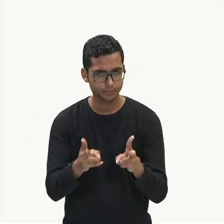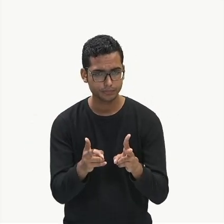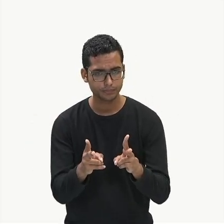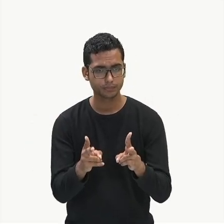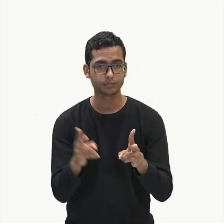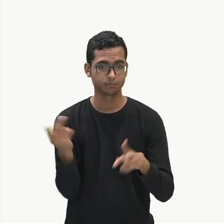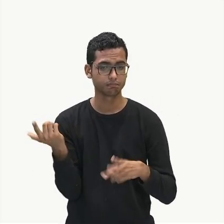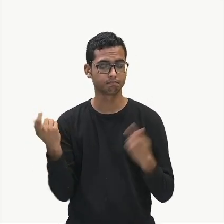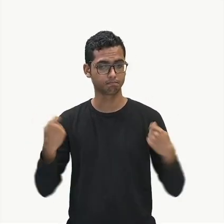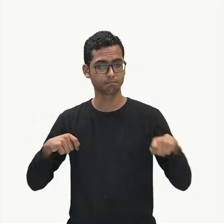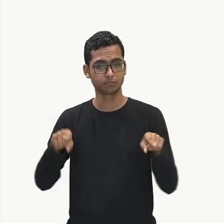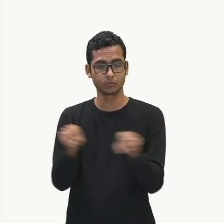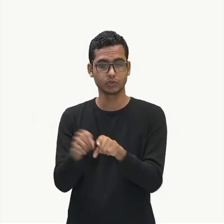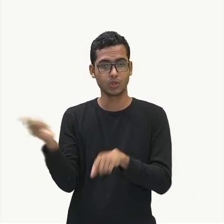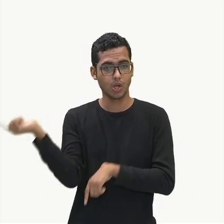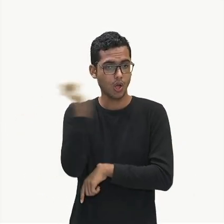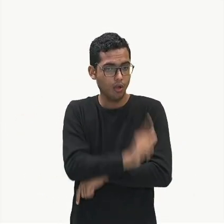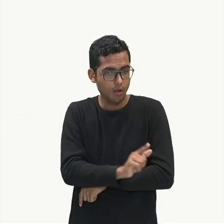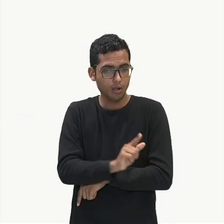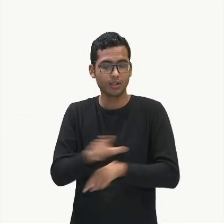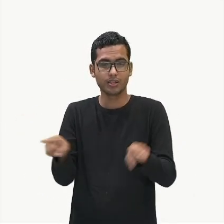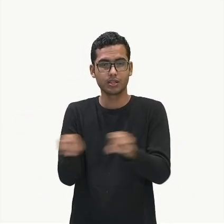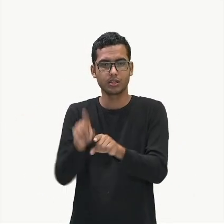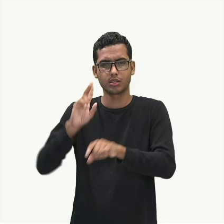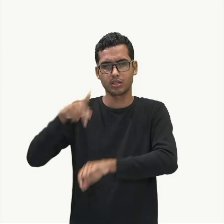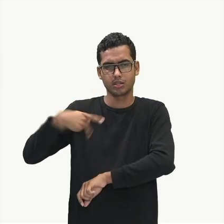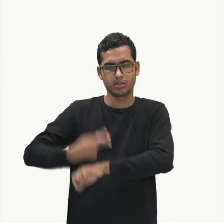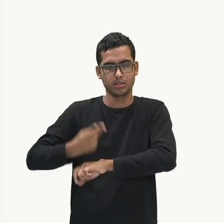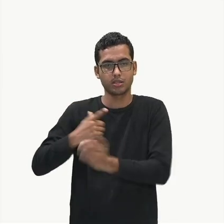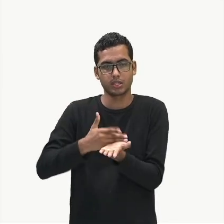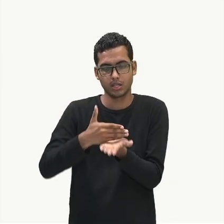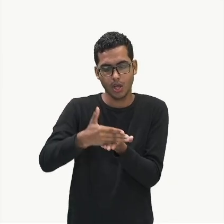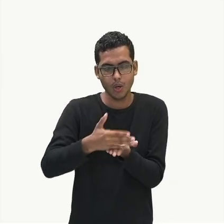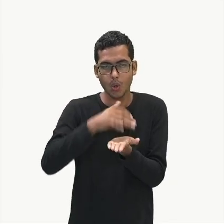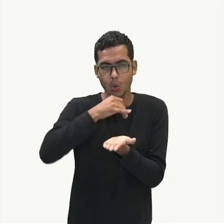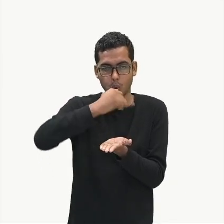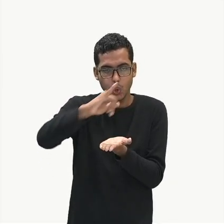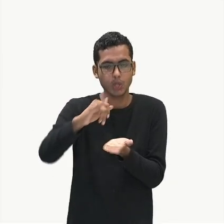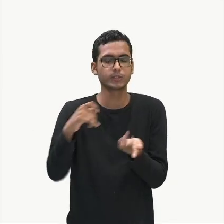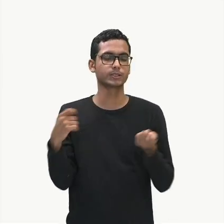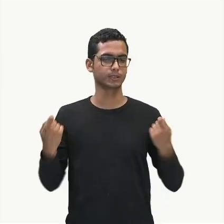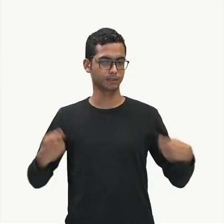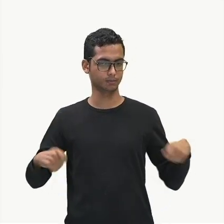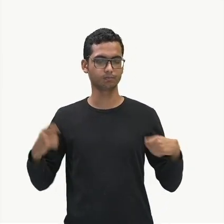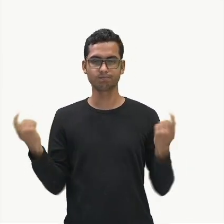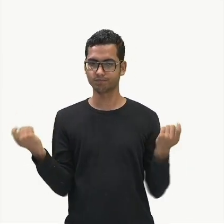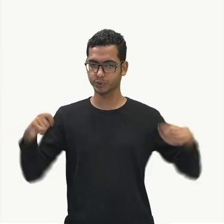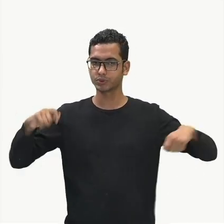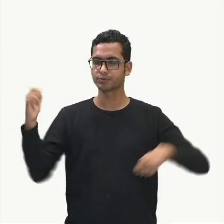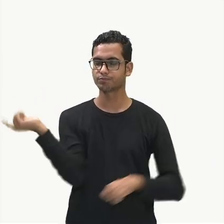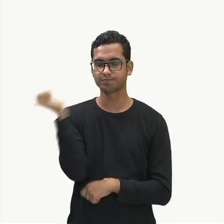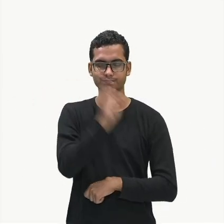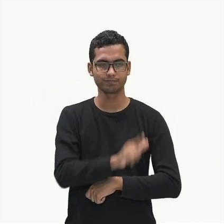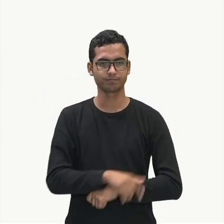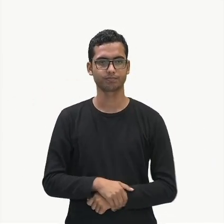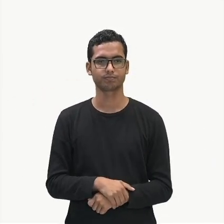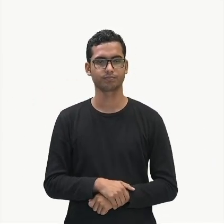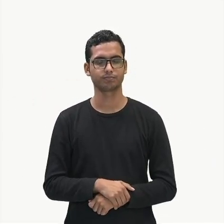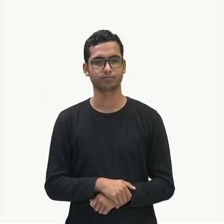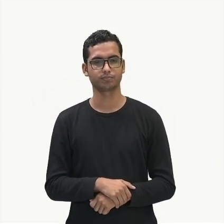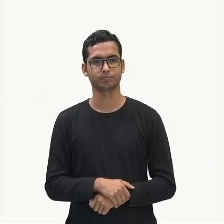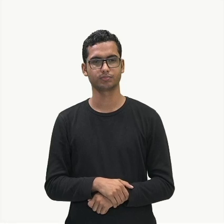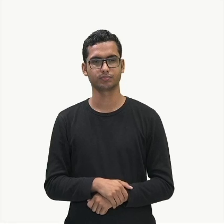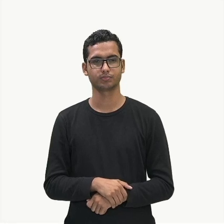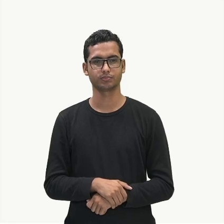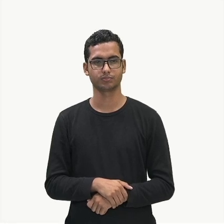e deve-se atingir a energia de ativação. Agora a